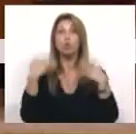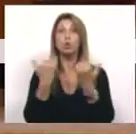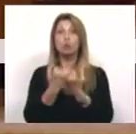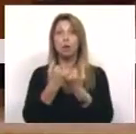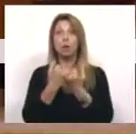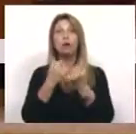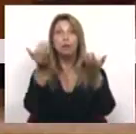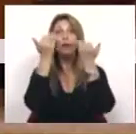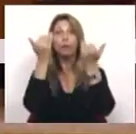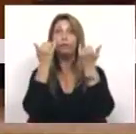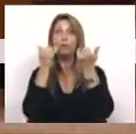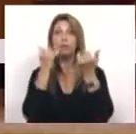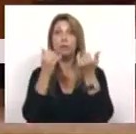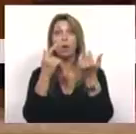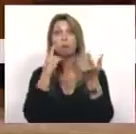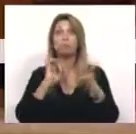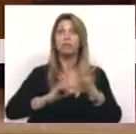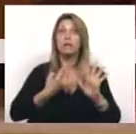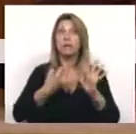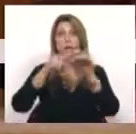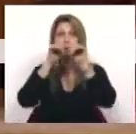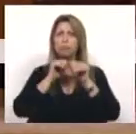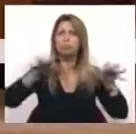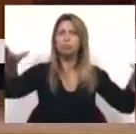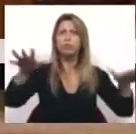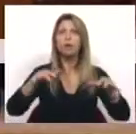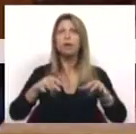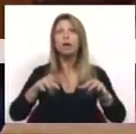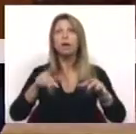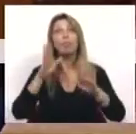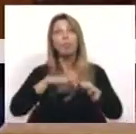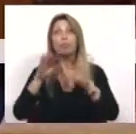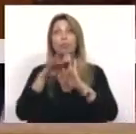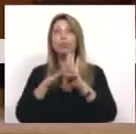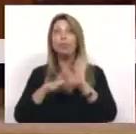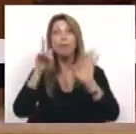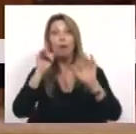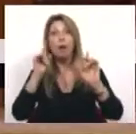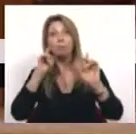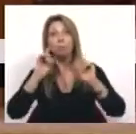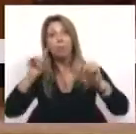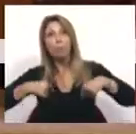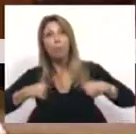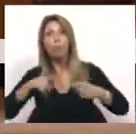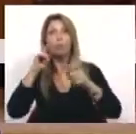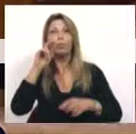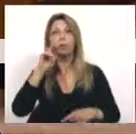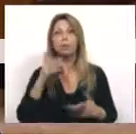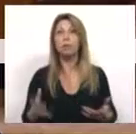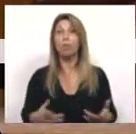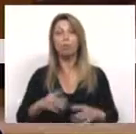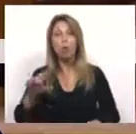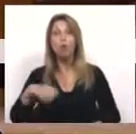conteúdos essenciais do programa de autoproteção. Um segundo contributo que os Verdes trazem a este